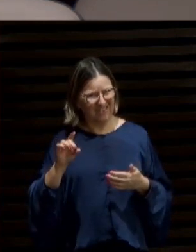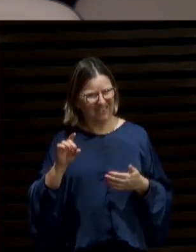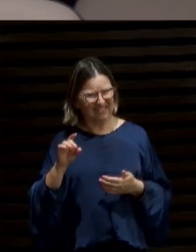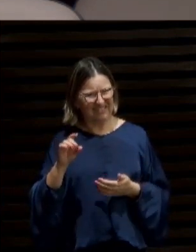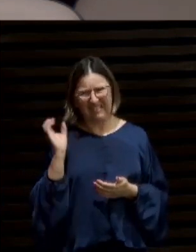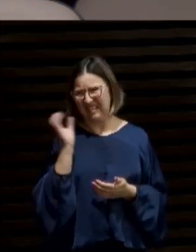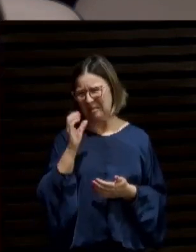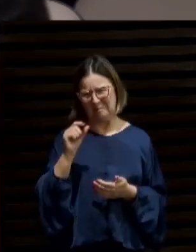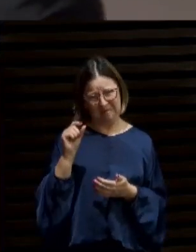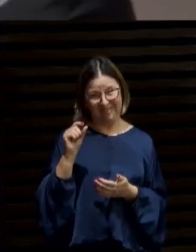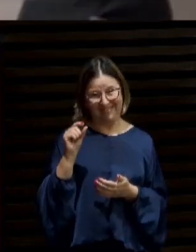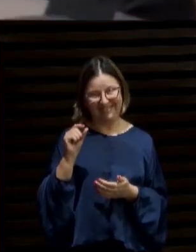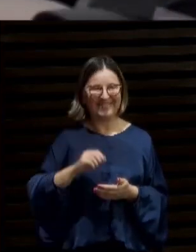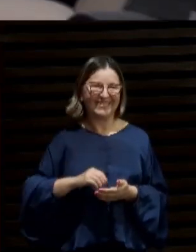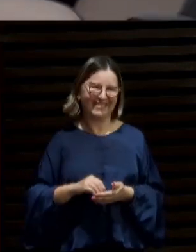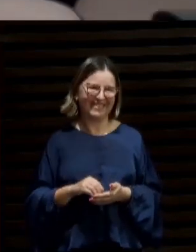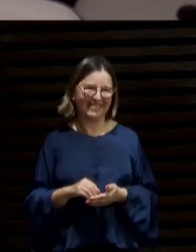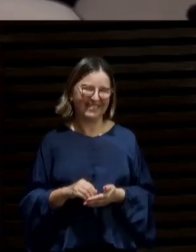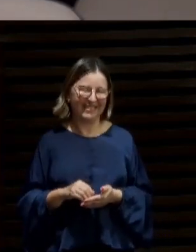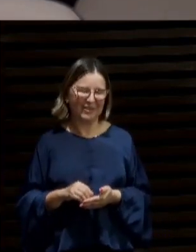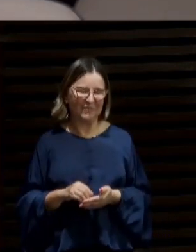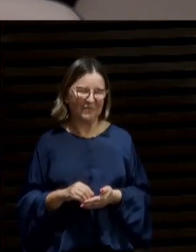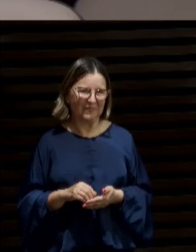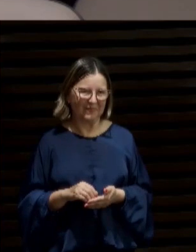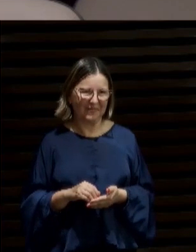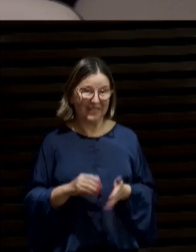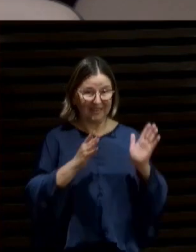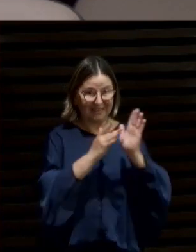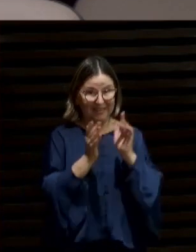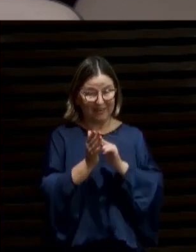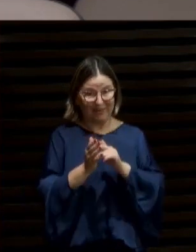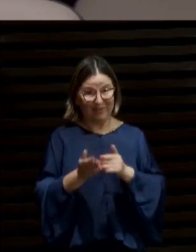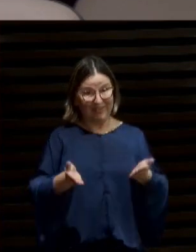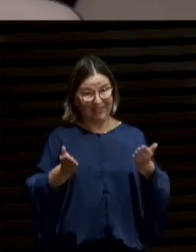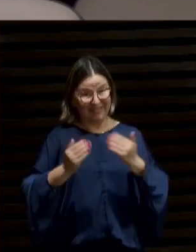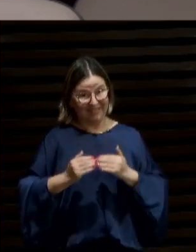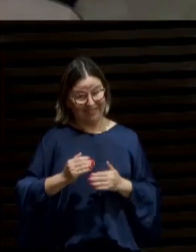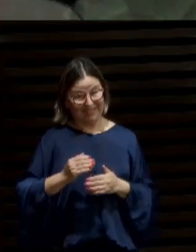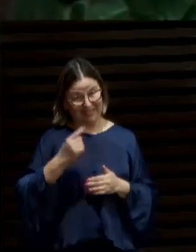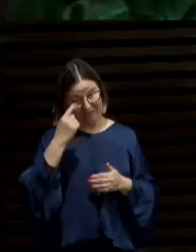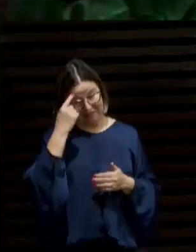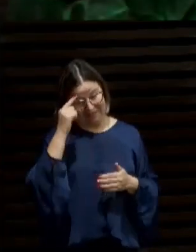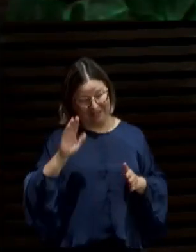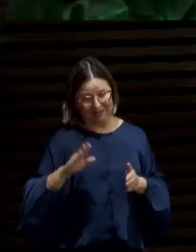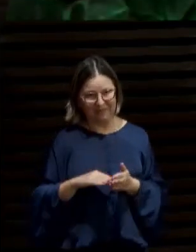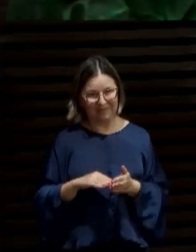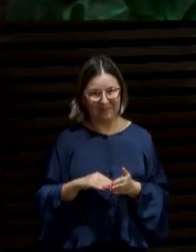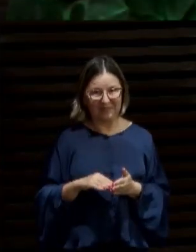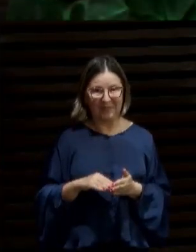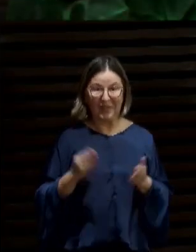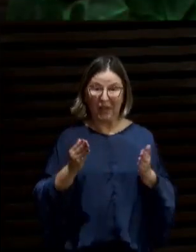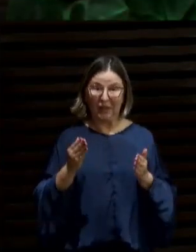circunstância? Ele dá uma ideia, ele diz, agora eu vou para junto